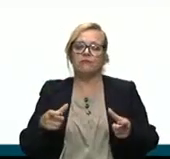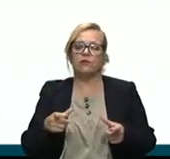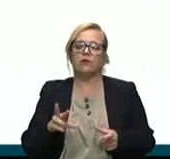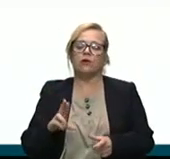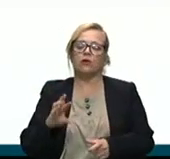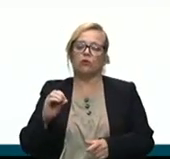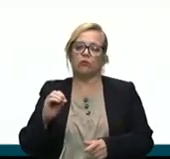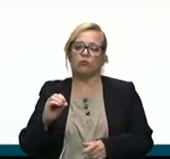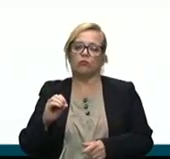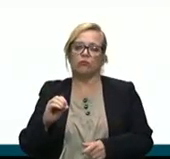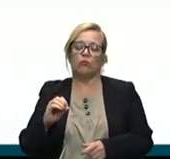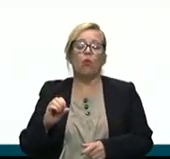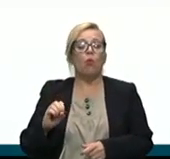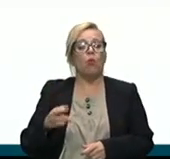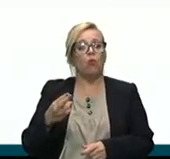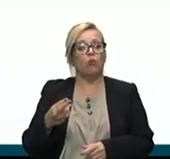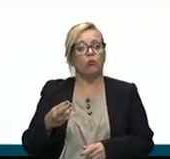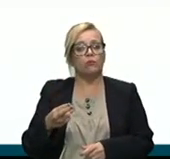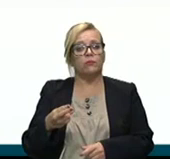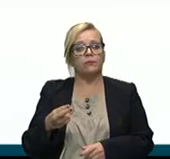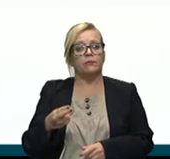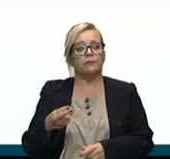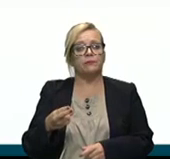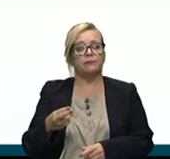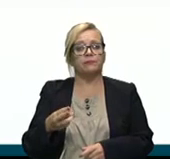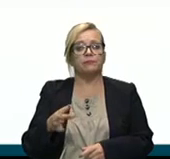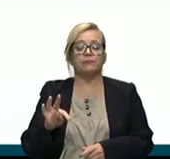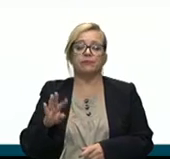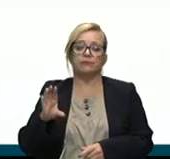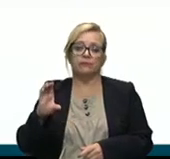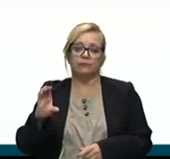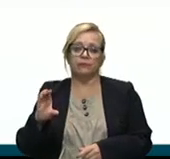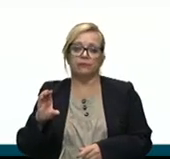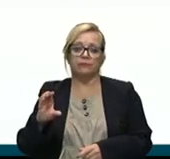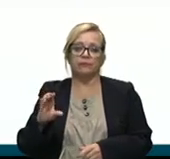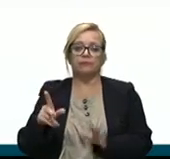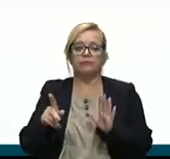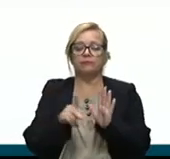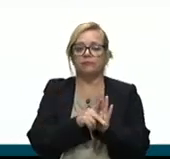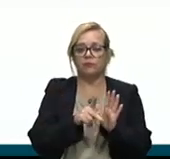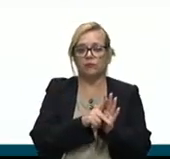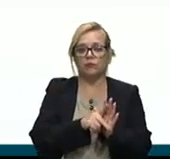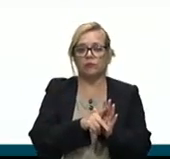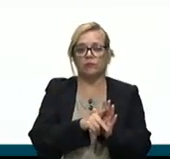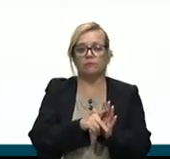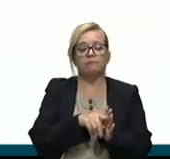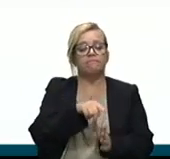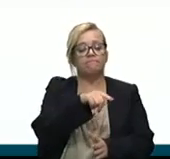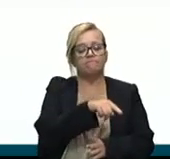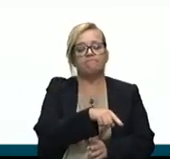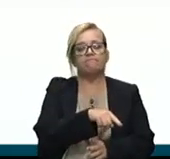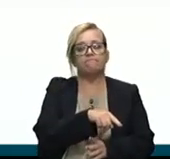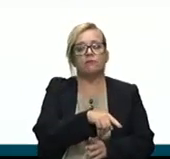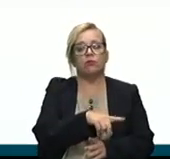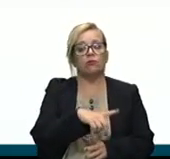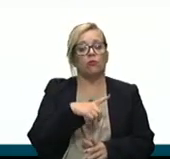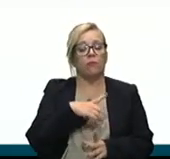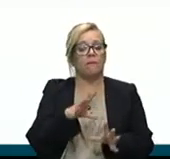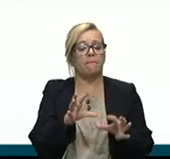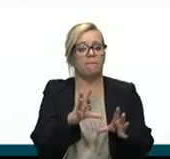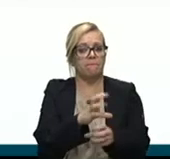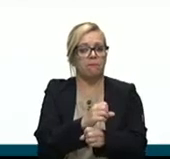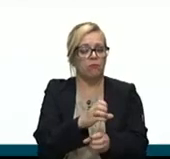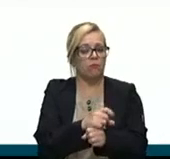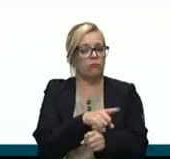igual a zero. Ou ainda, quando o TC pertencer à região crítica que também vamos construir. A